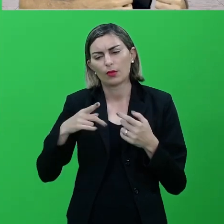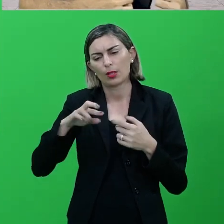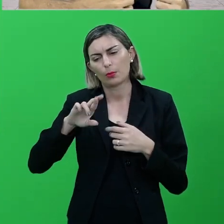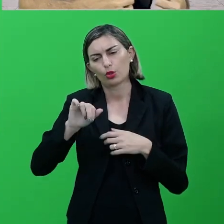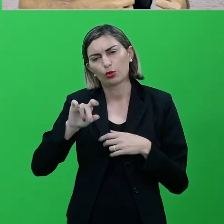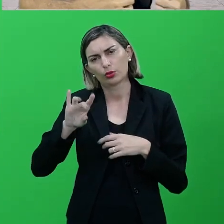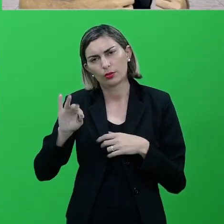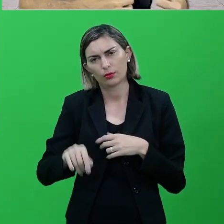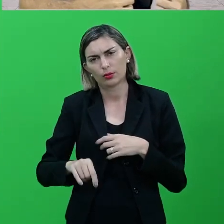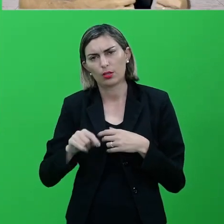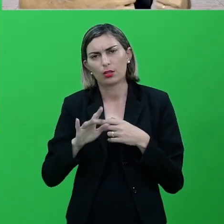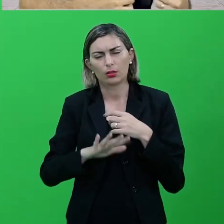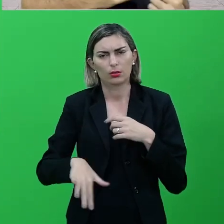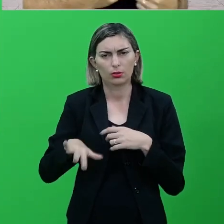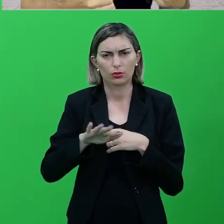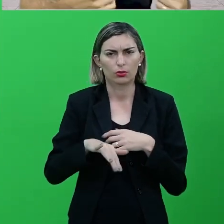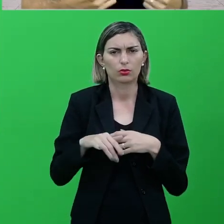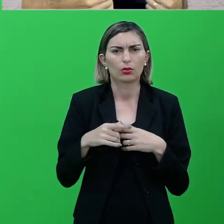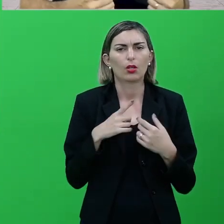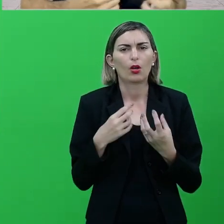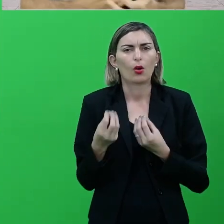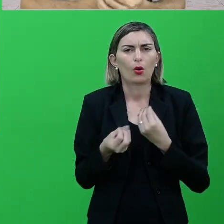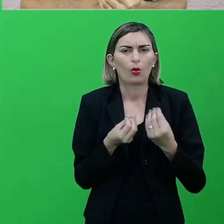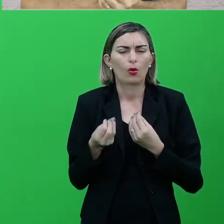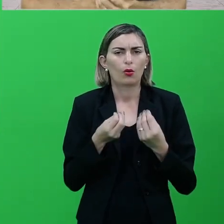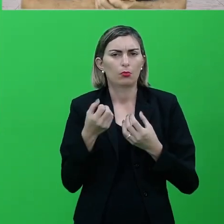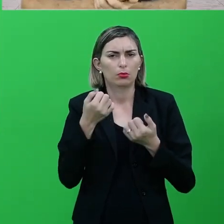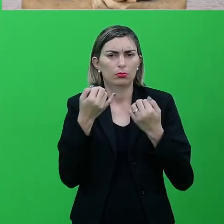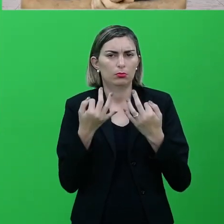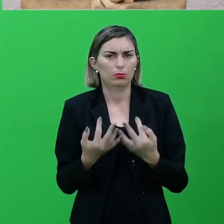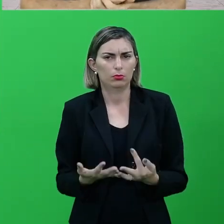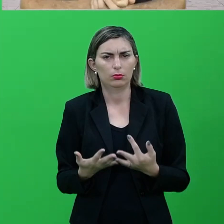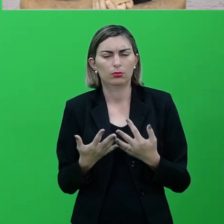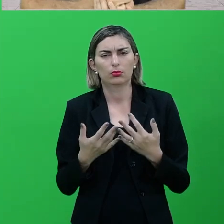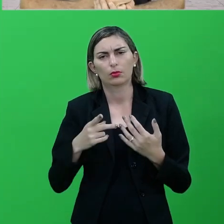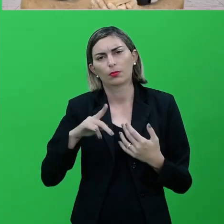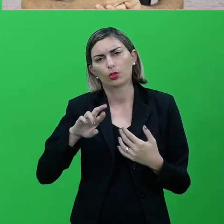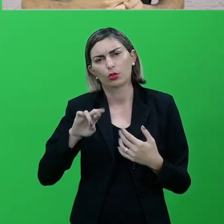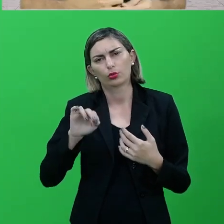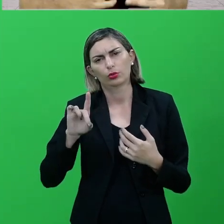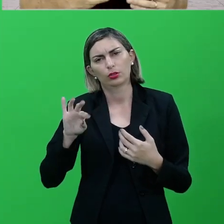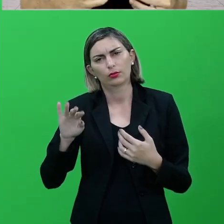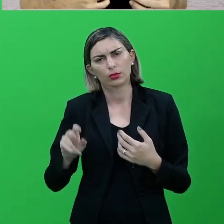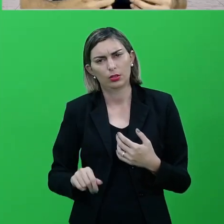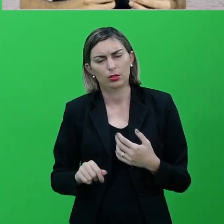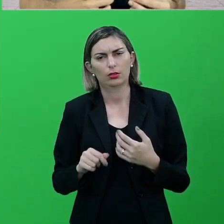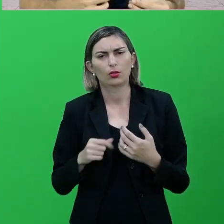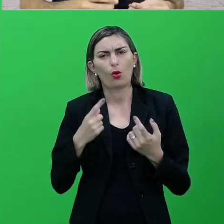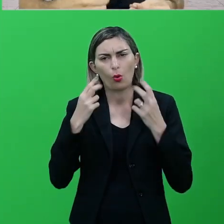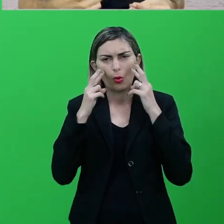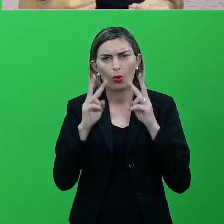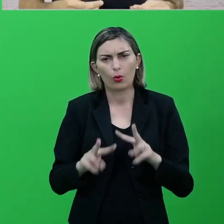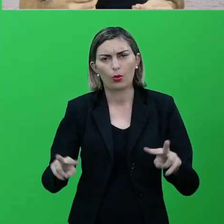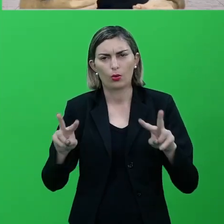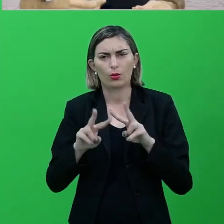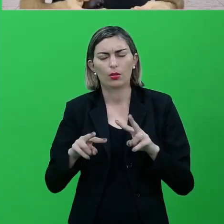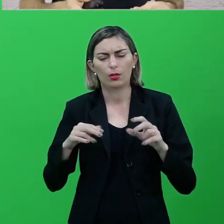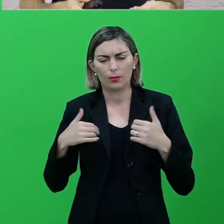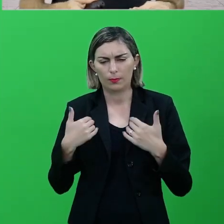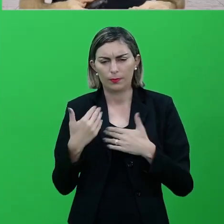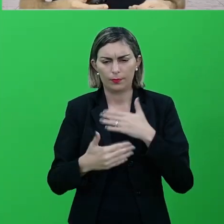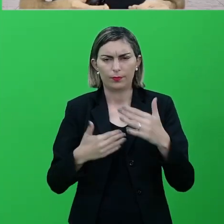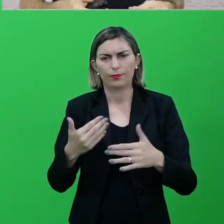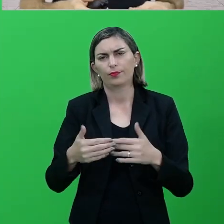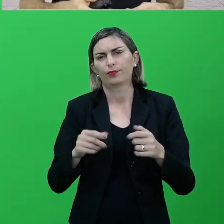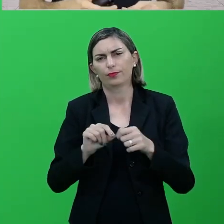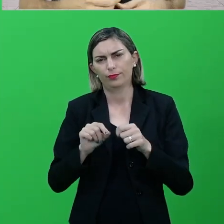setor público. Tá? E como é que a gente pode definir eficiência e produtividade no setor público? Olhar para a proporção de